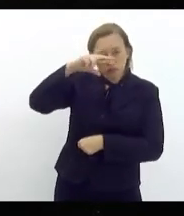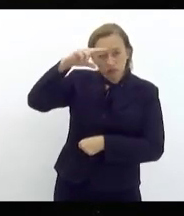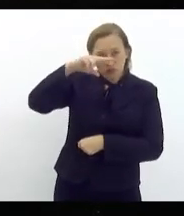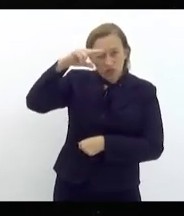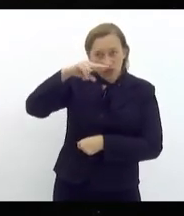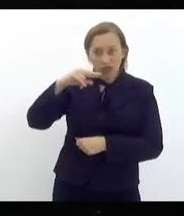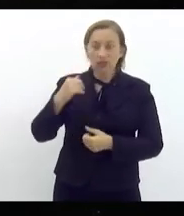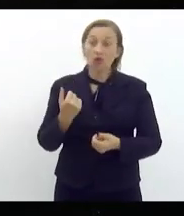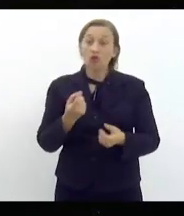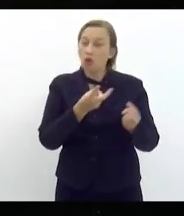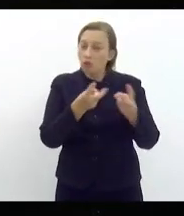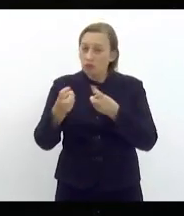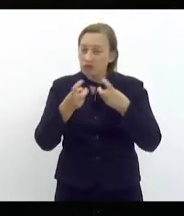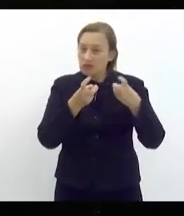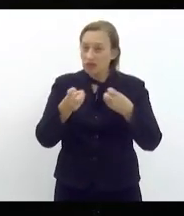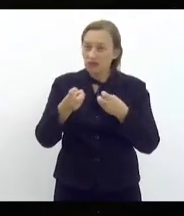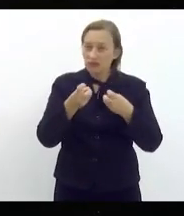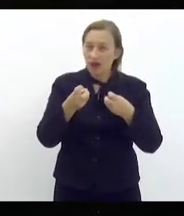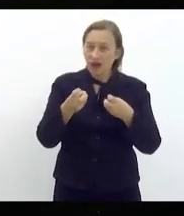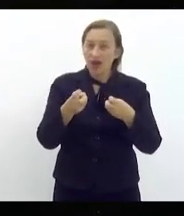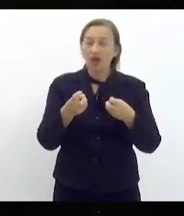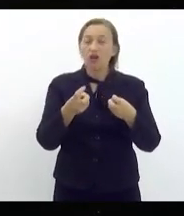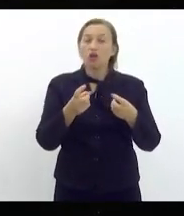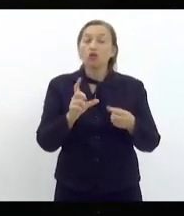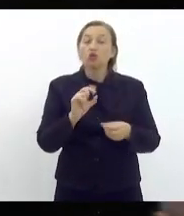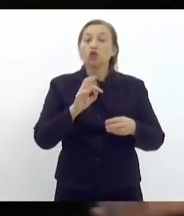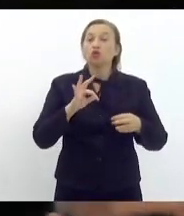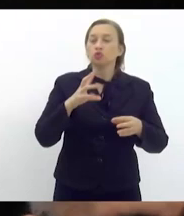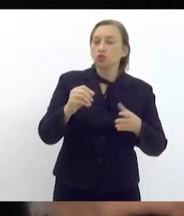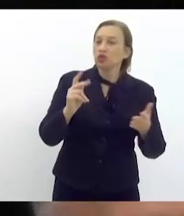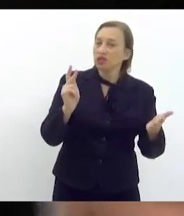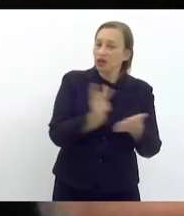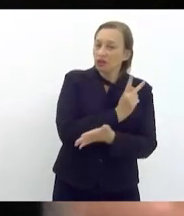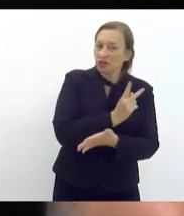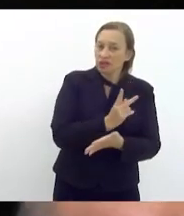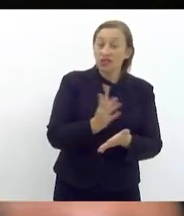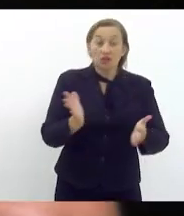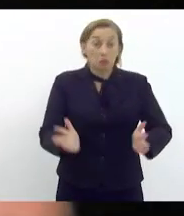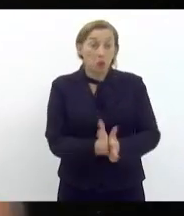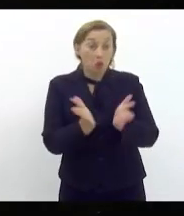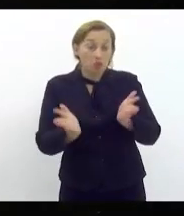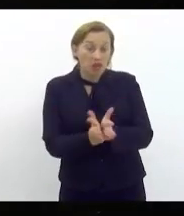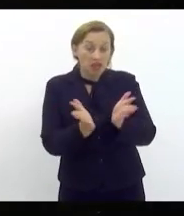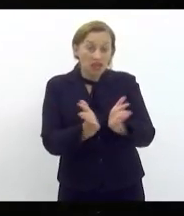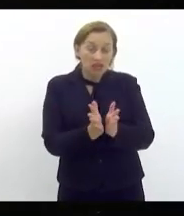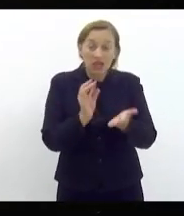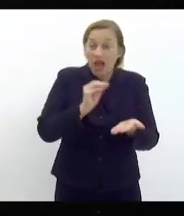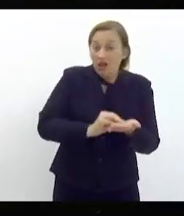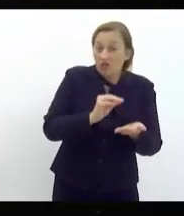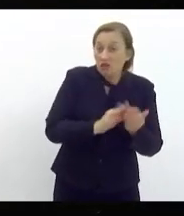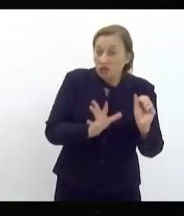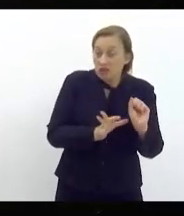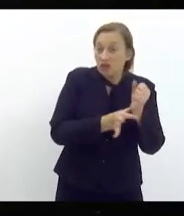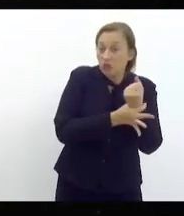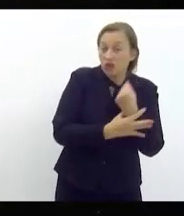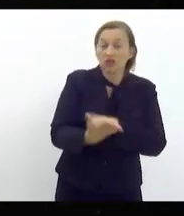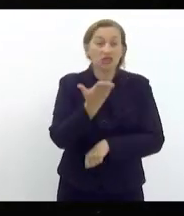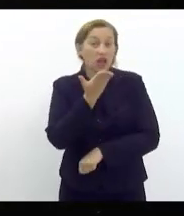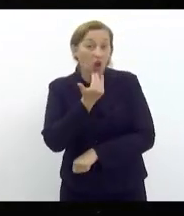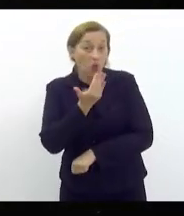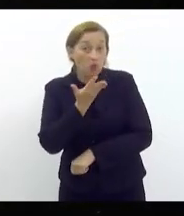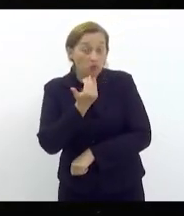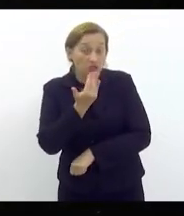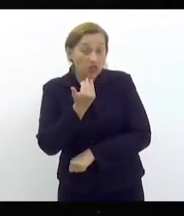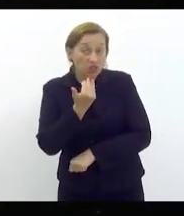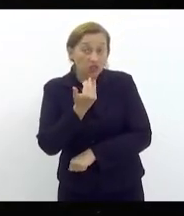erradicação da extrema pobreza, a segurança alimentar e nutricional da população fluminense, a